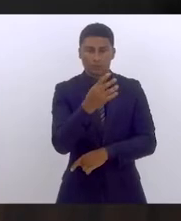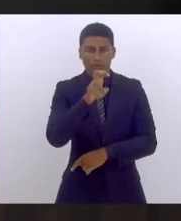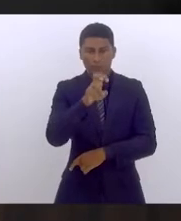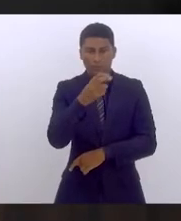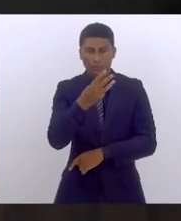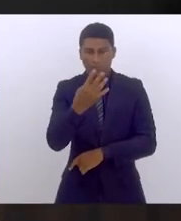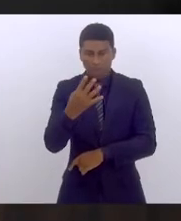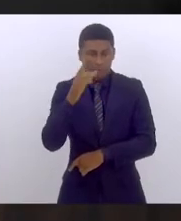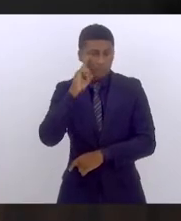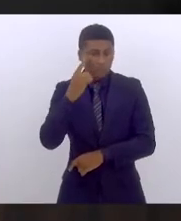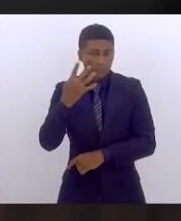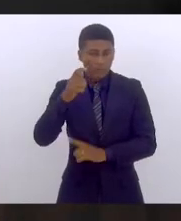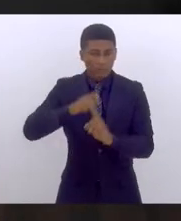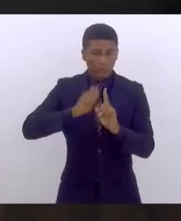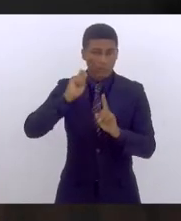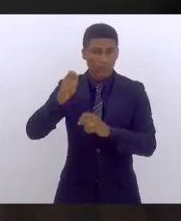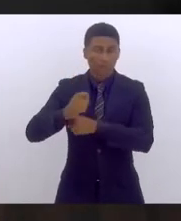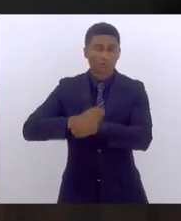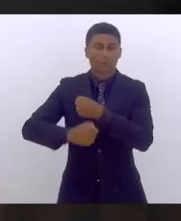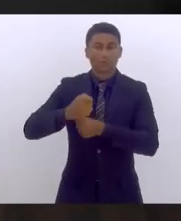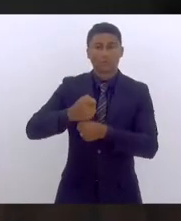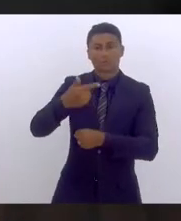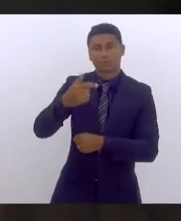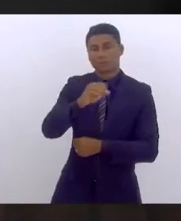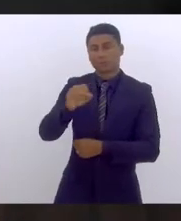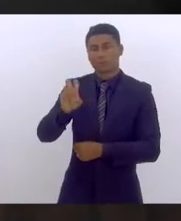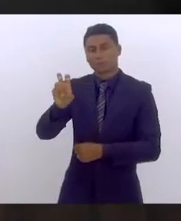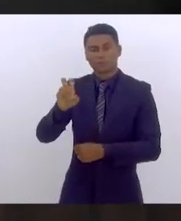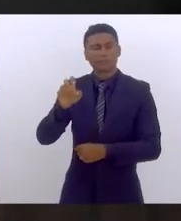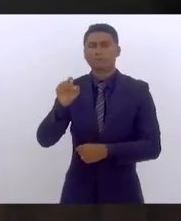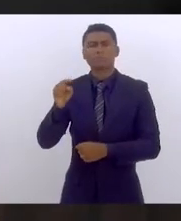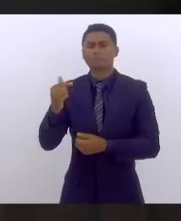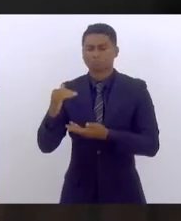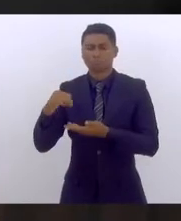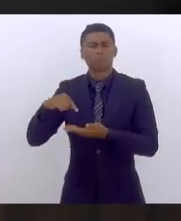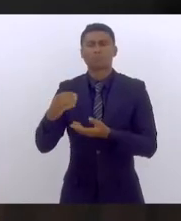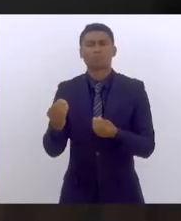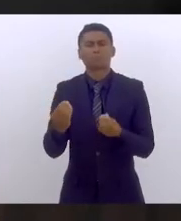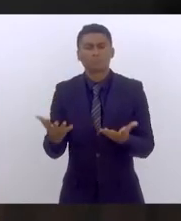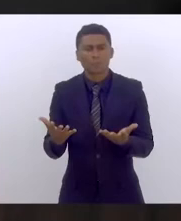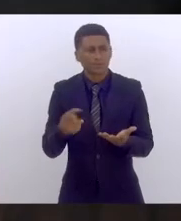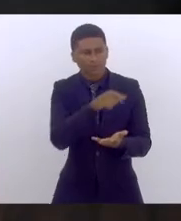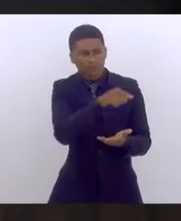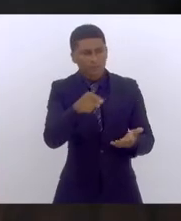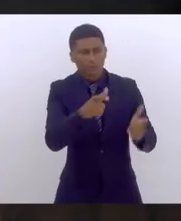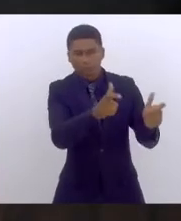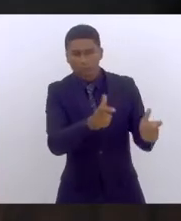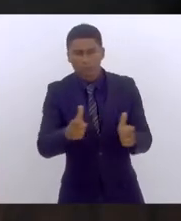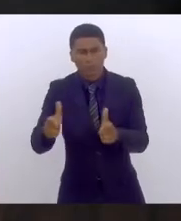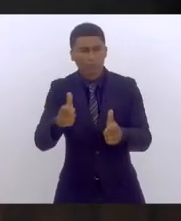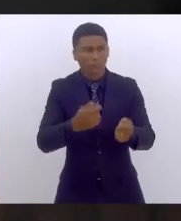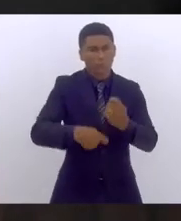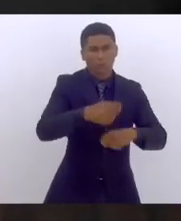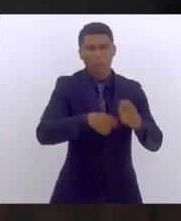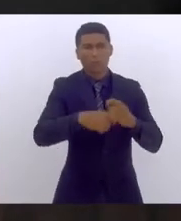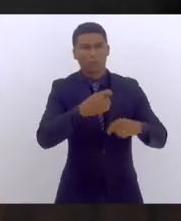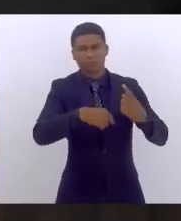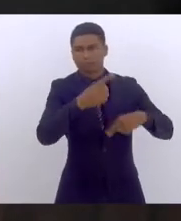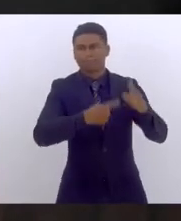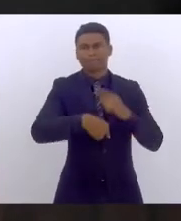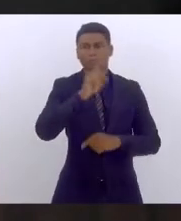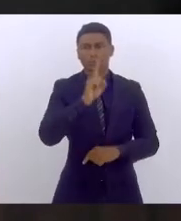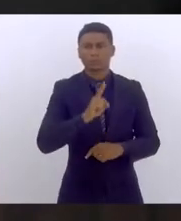4.534, de 4 de abril de 2005, para a revitalização de setores e atividade econômica e da outras